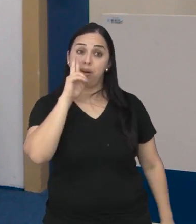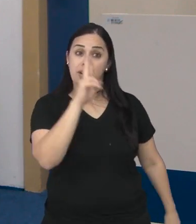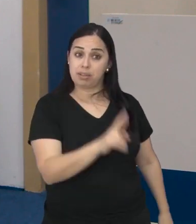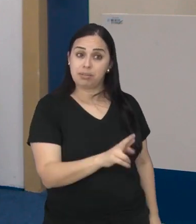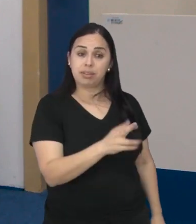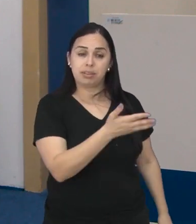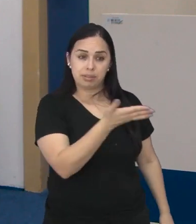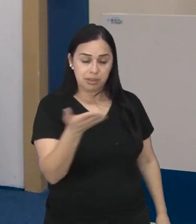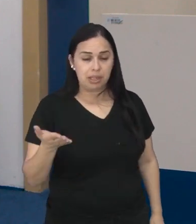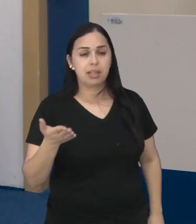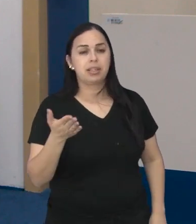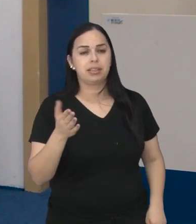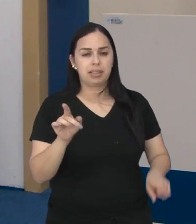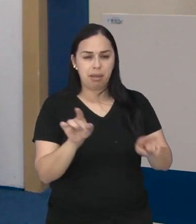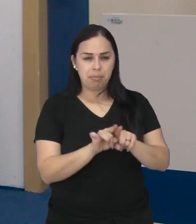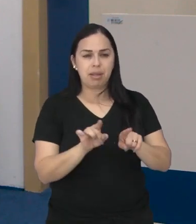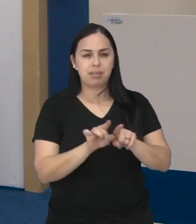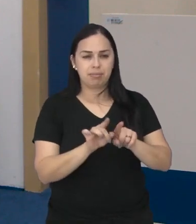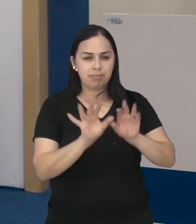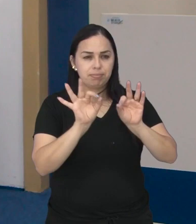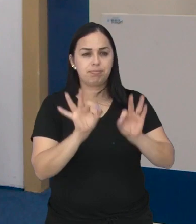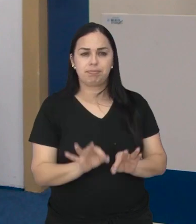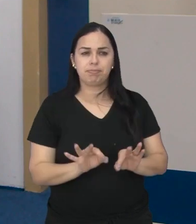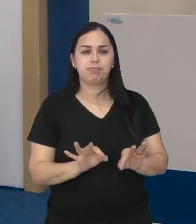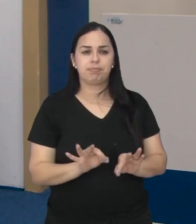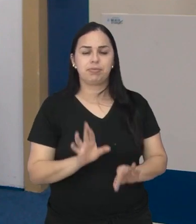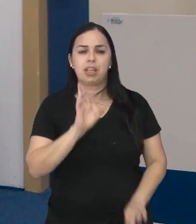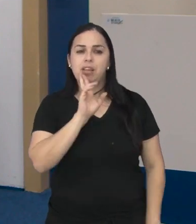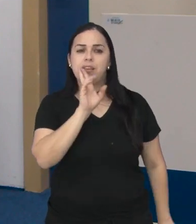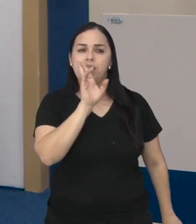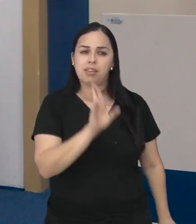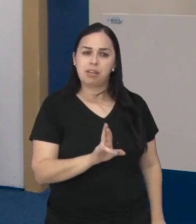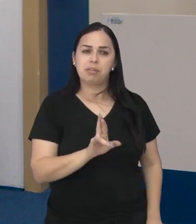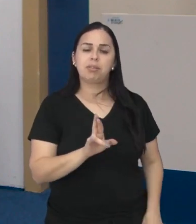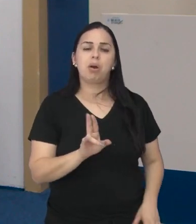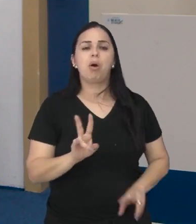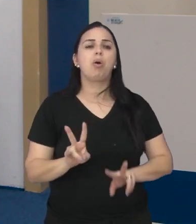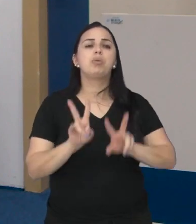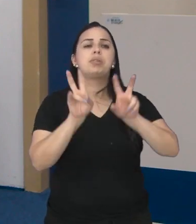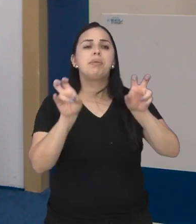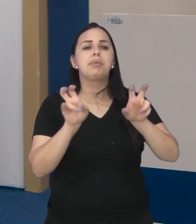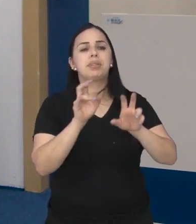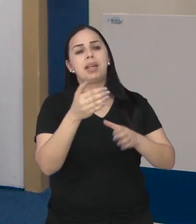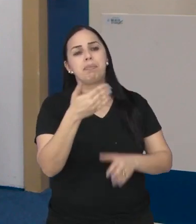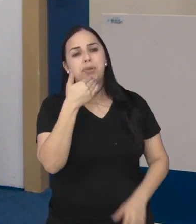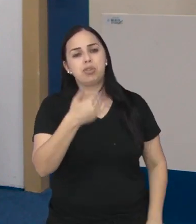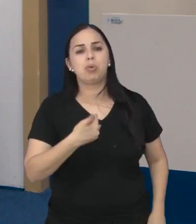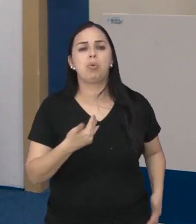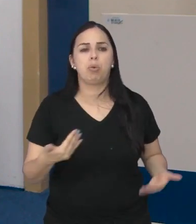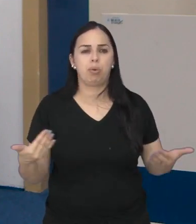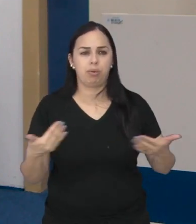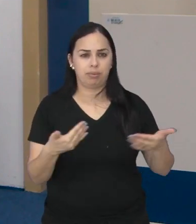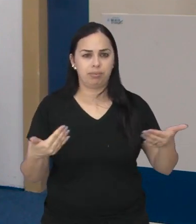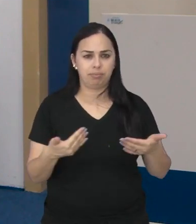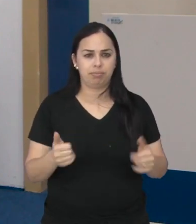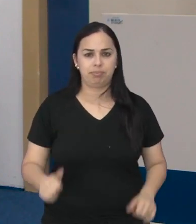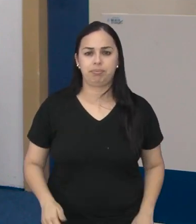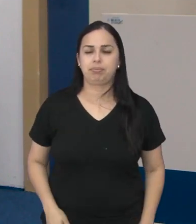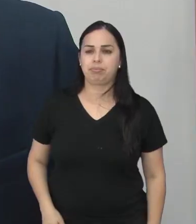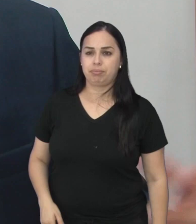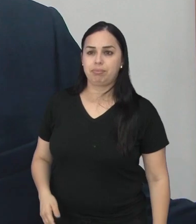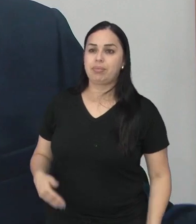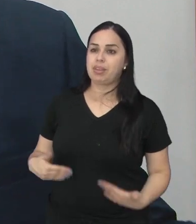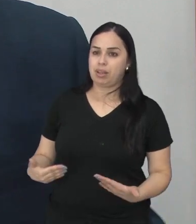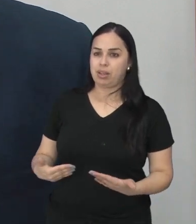próprios interessados, para que eles também tenham de fato a nossa resposta com relação ao solicitado aqui nessa